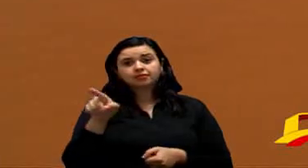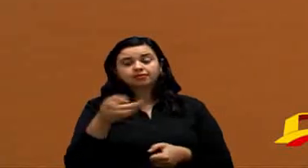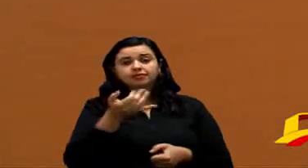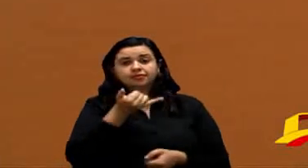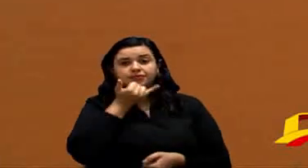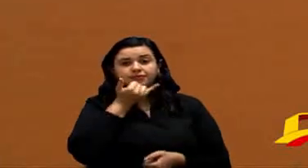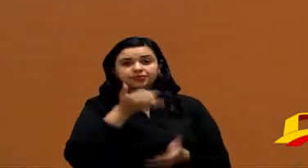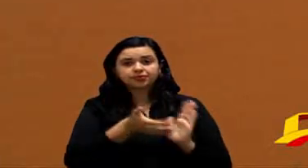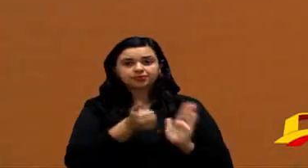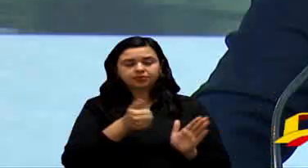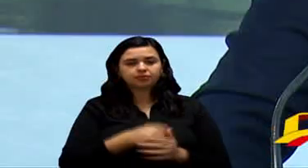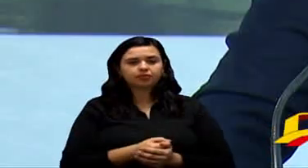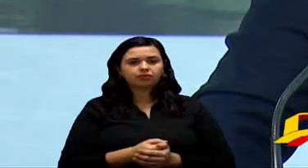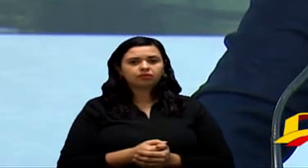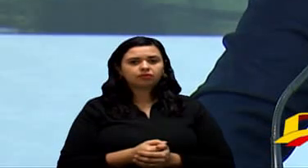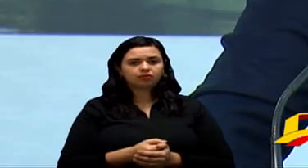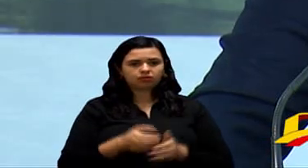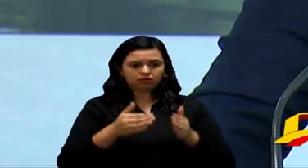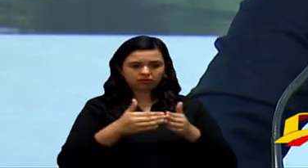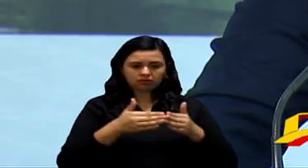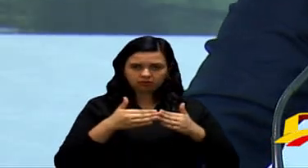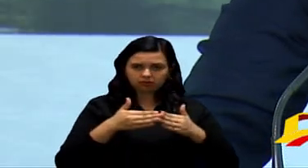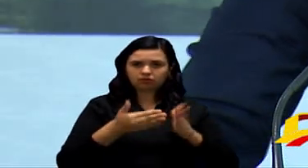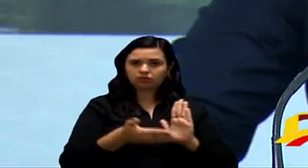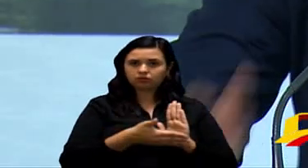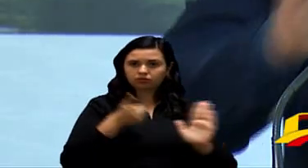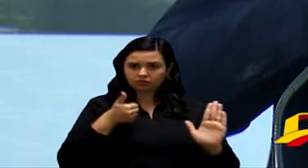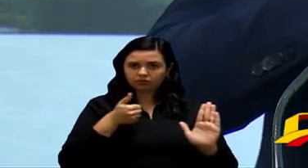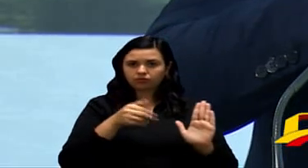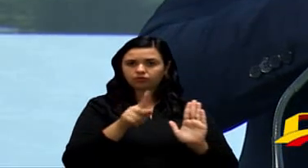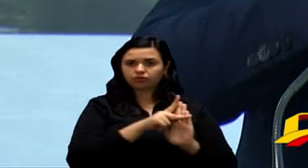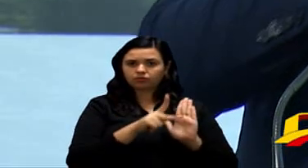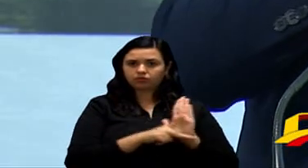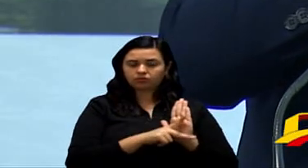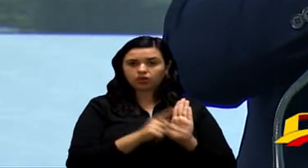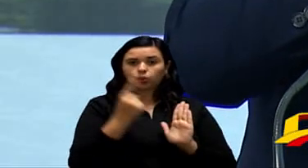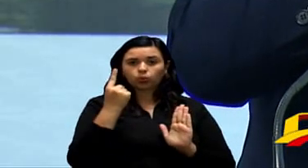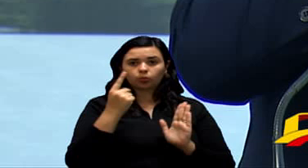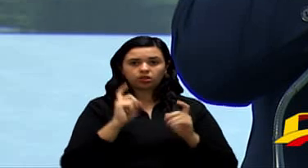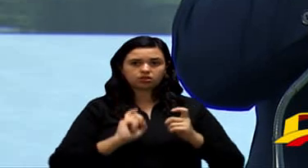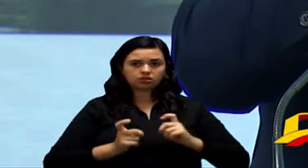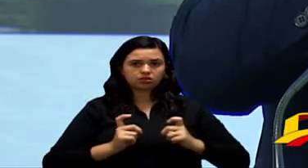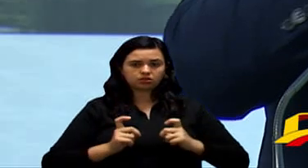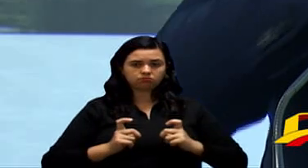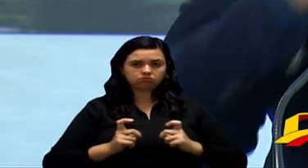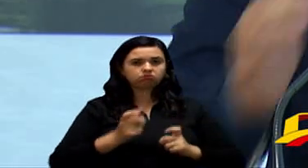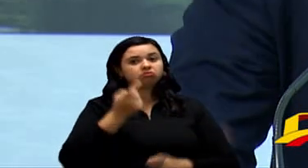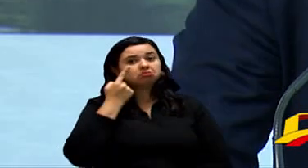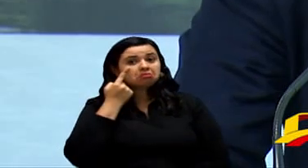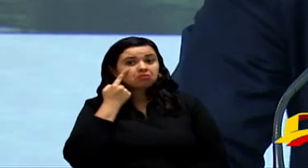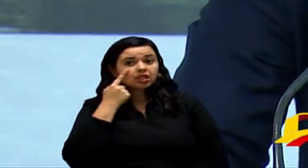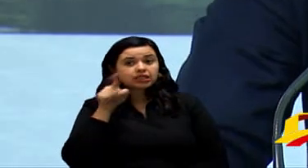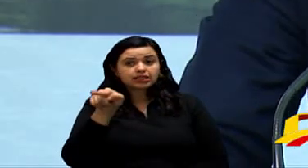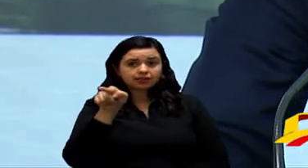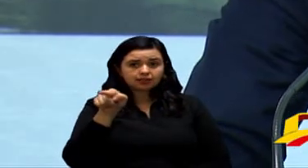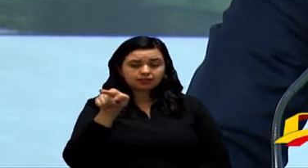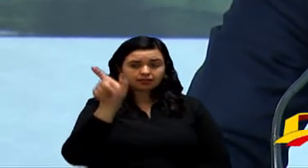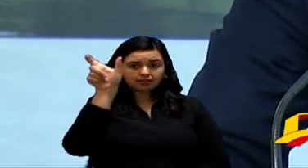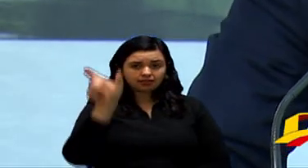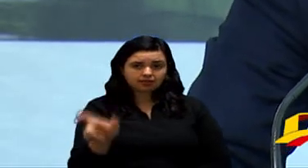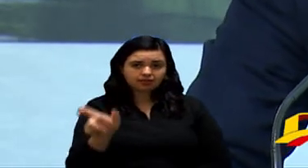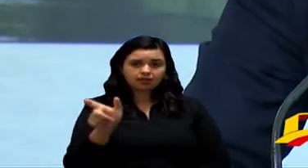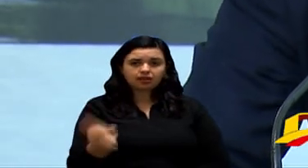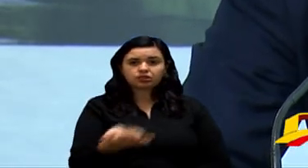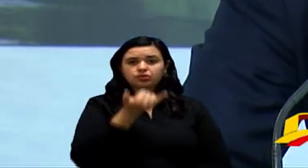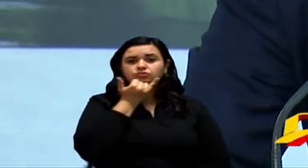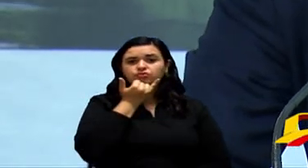a retirada desse projeto por uma sessão vamos ver se ele faz a retratação e